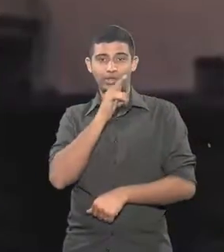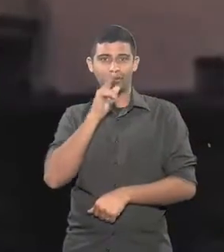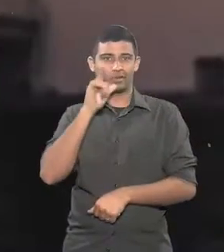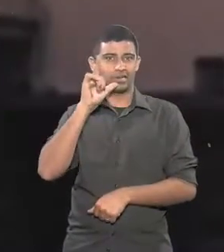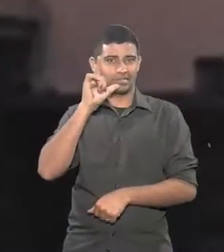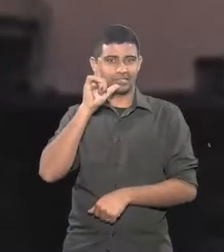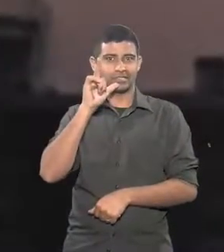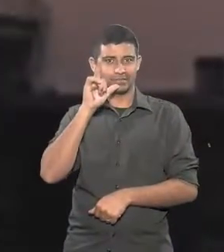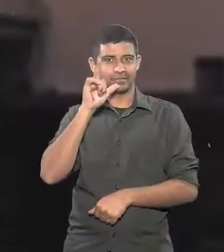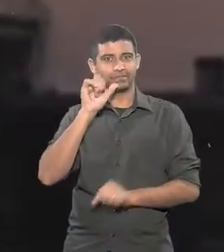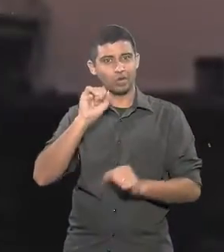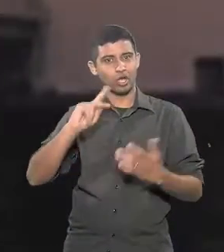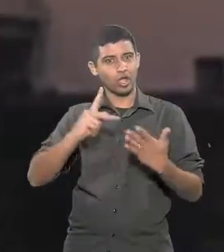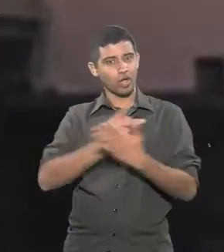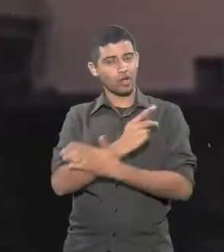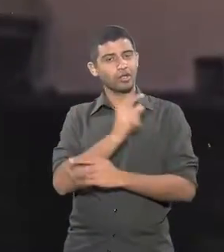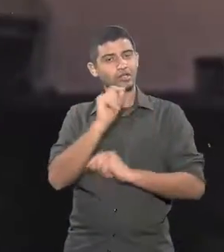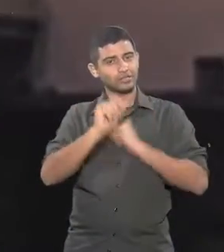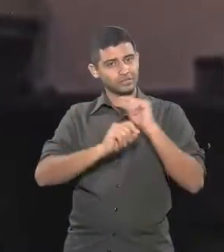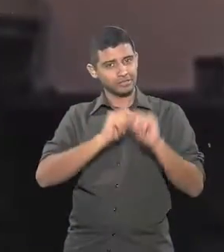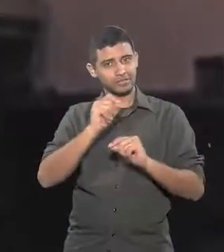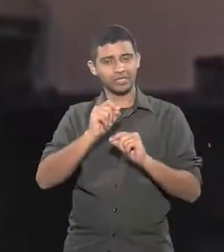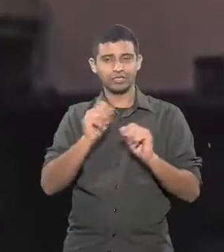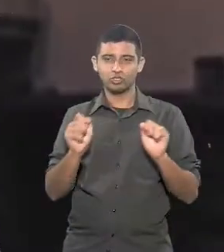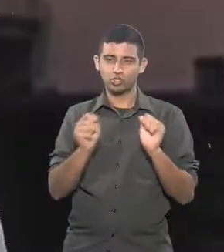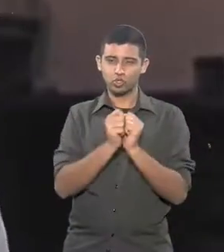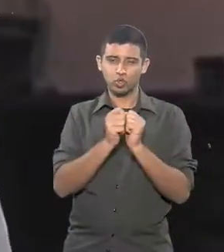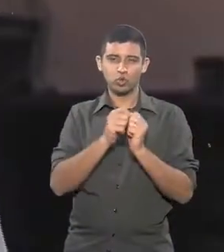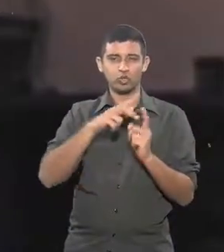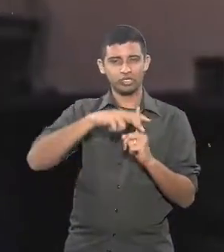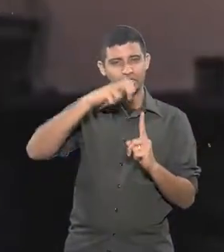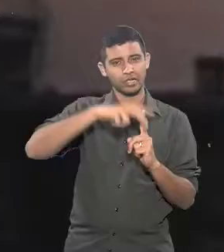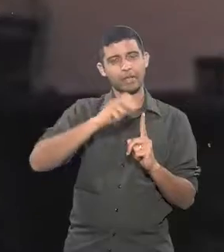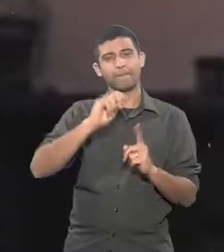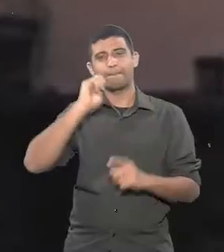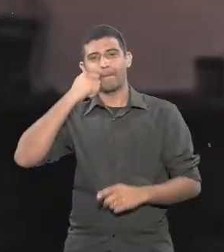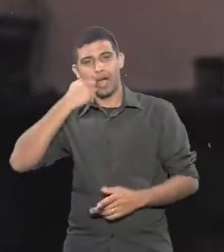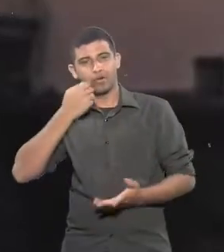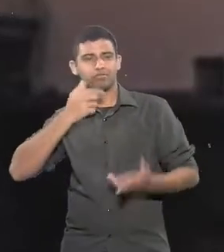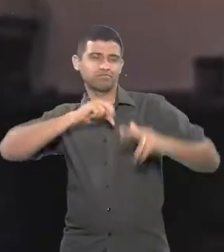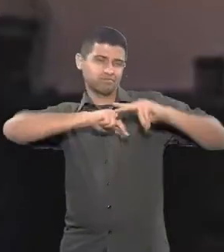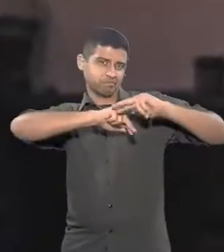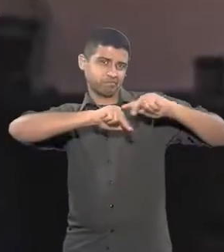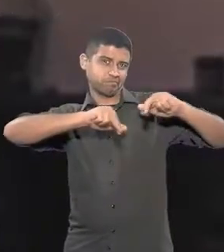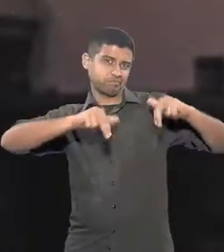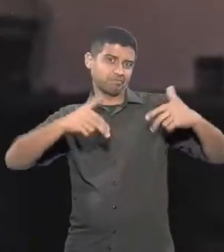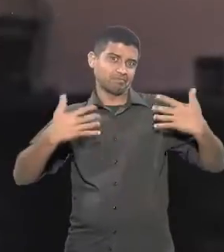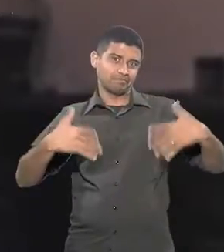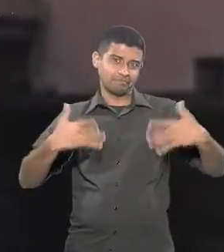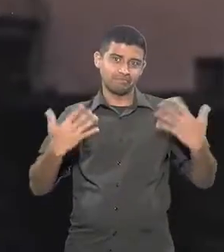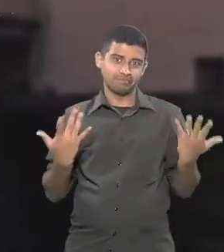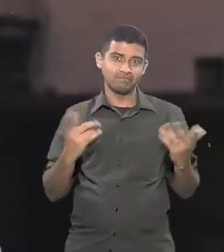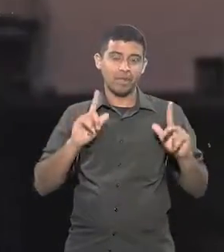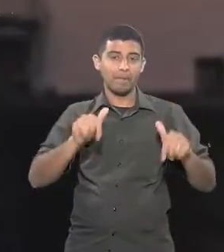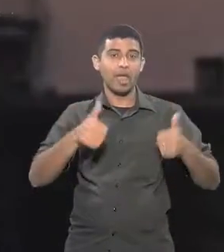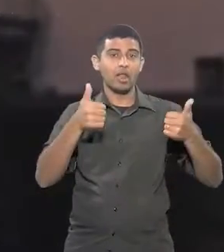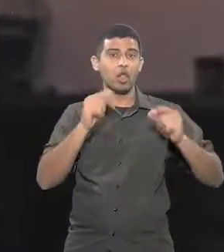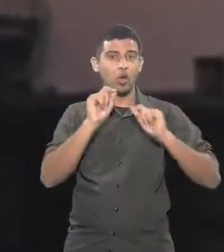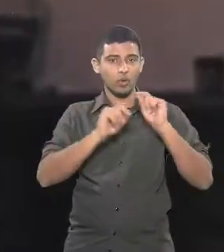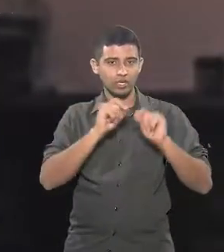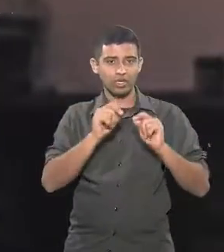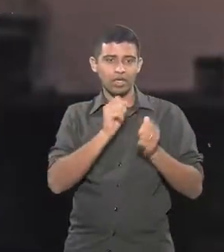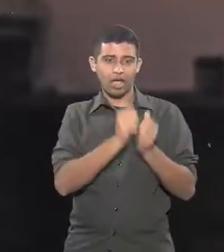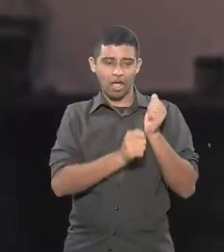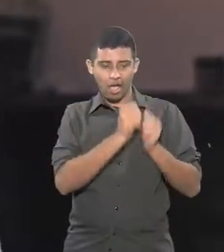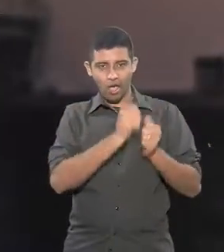hora do lanche você tem ali a incidência, pode ter a incidência do refrigerante ou do panificado num pão, e aí seria muito melhor se